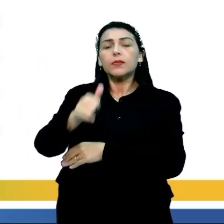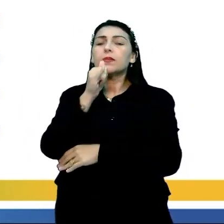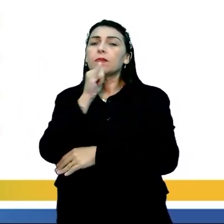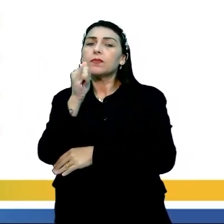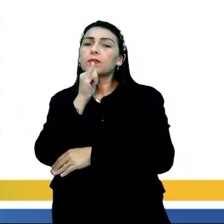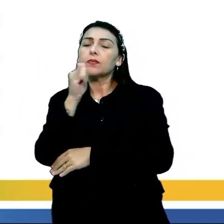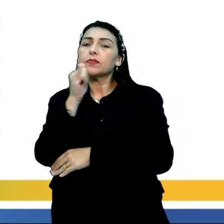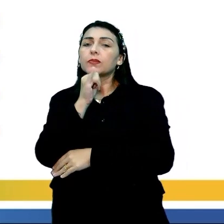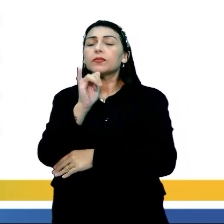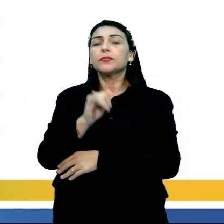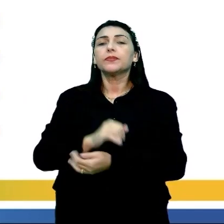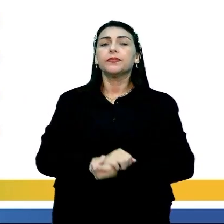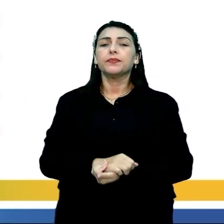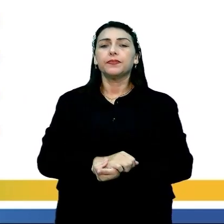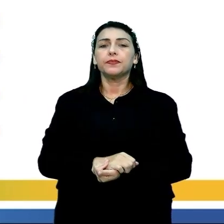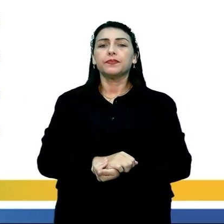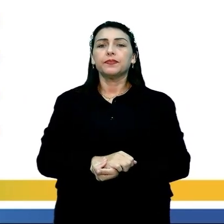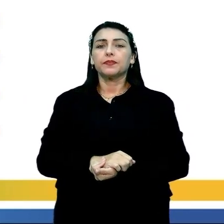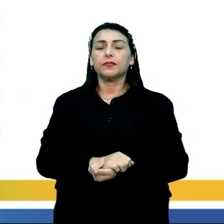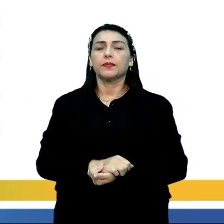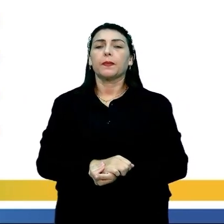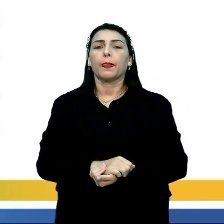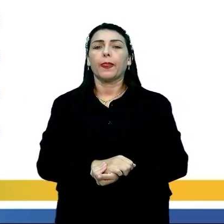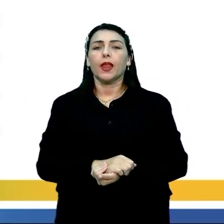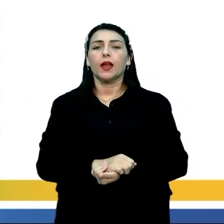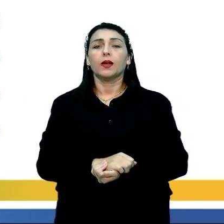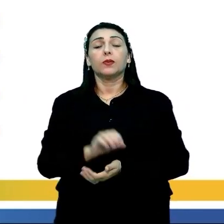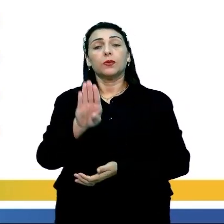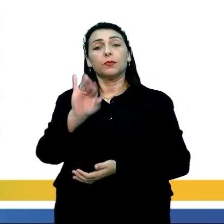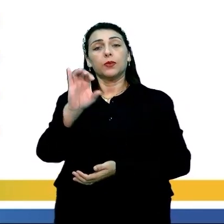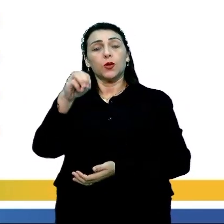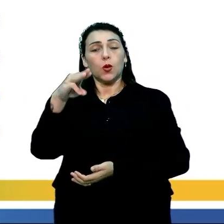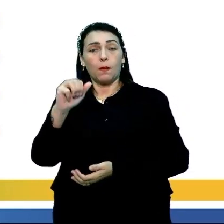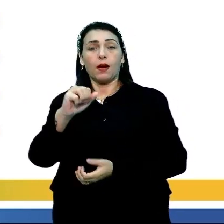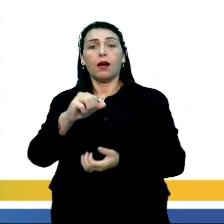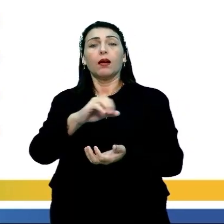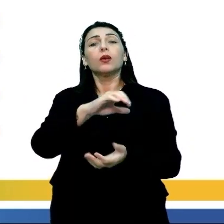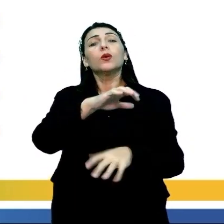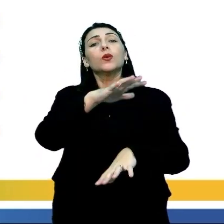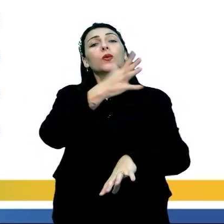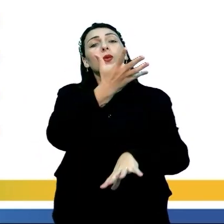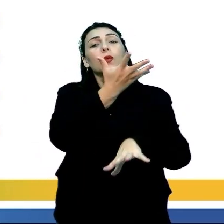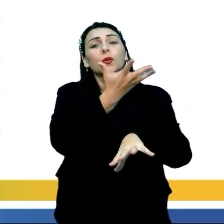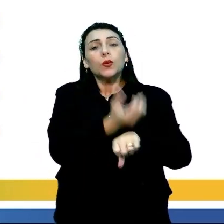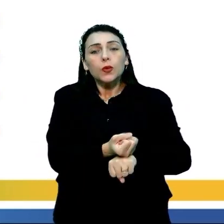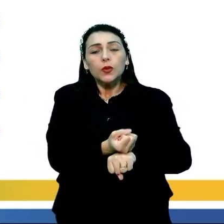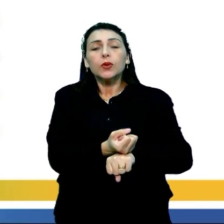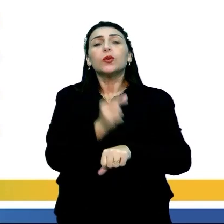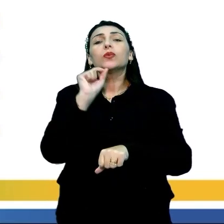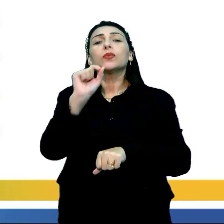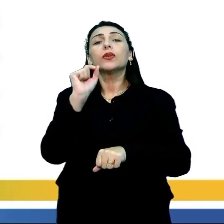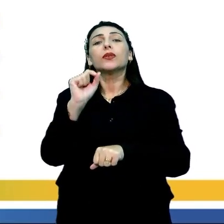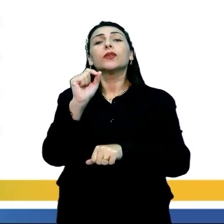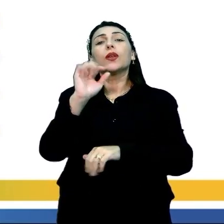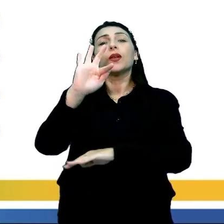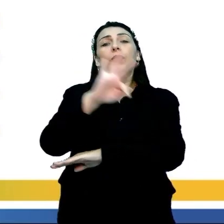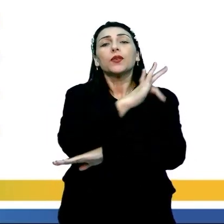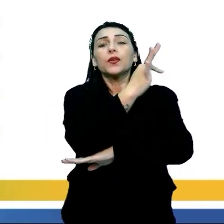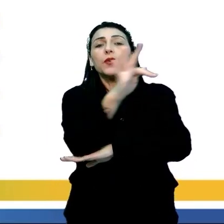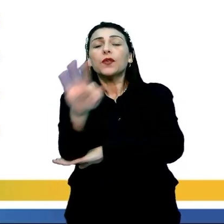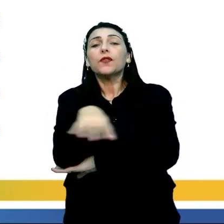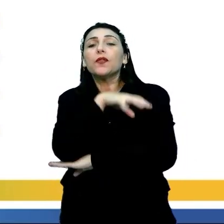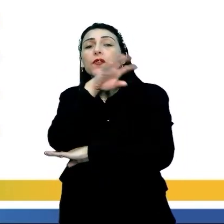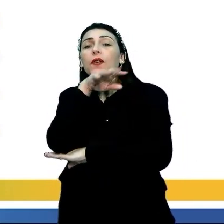através do seguinte exemplo. Vamos lá. O bioma Caatinga trata das espécies de fauna e flora